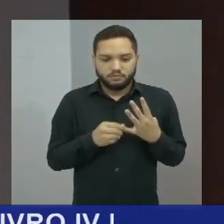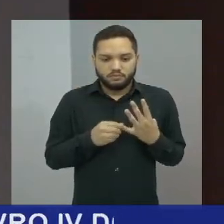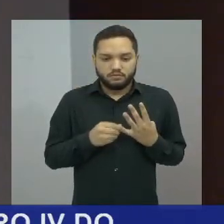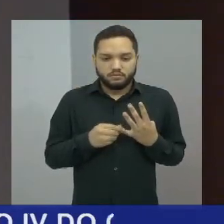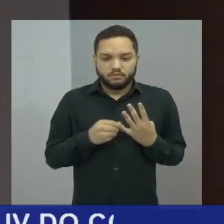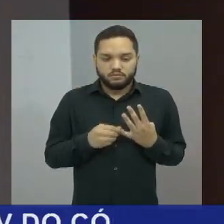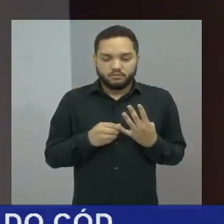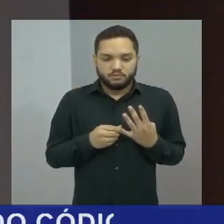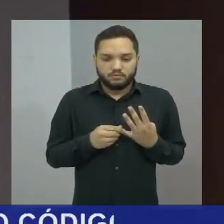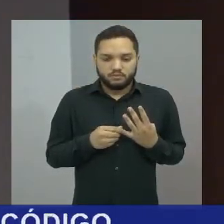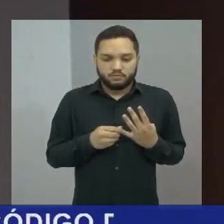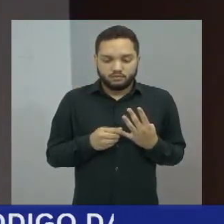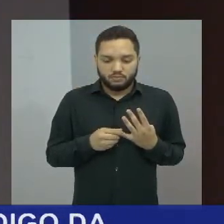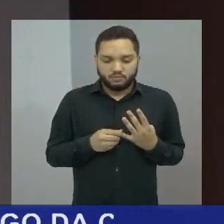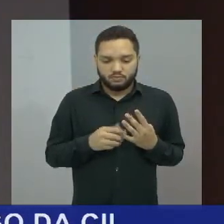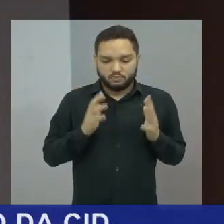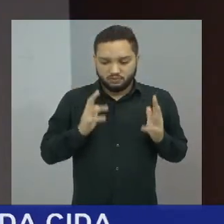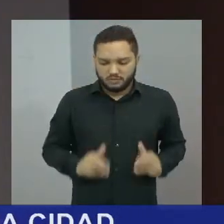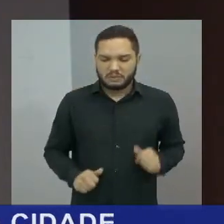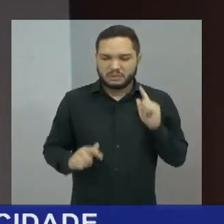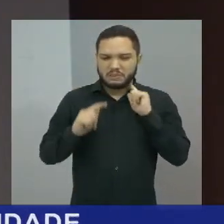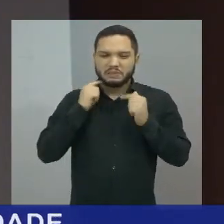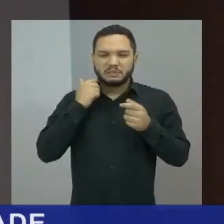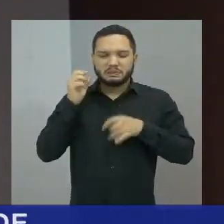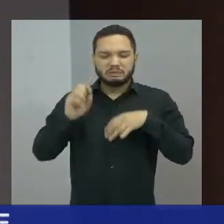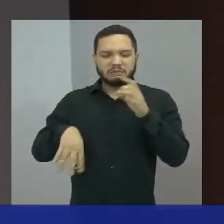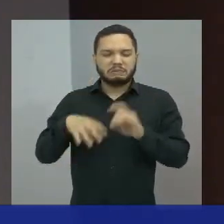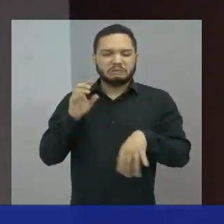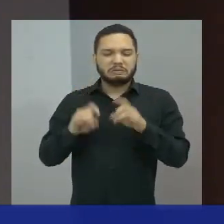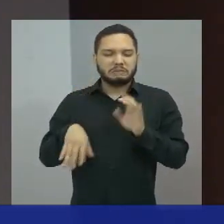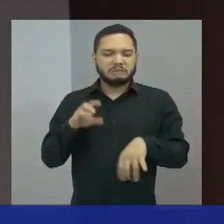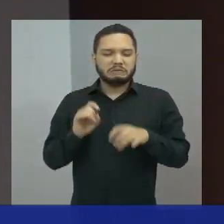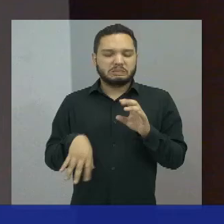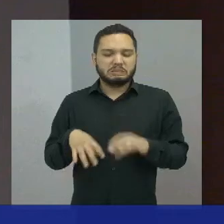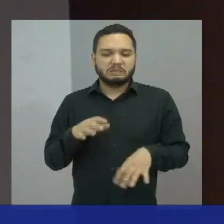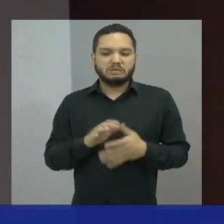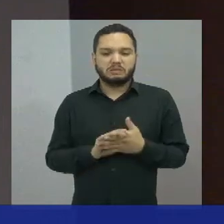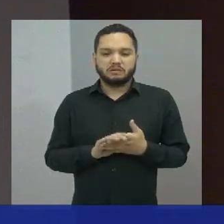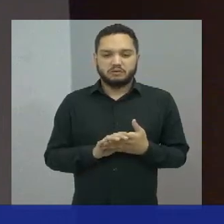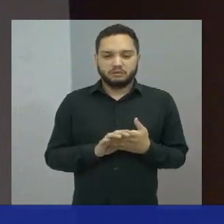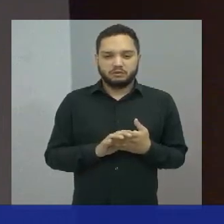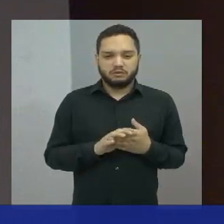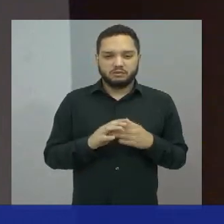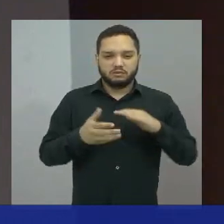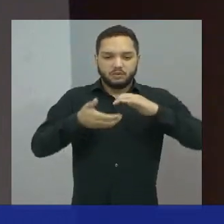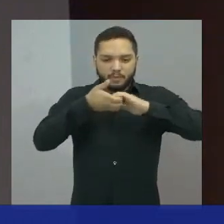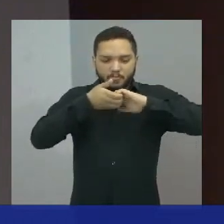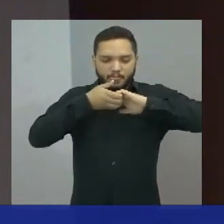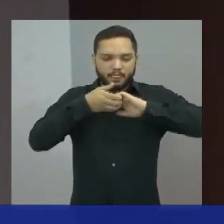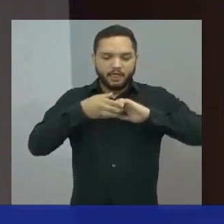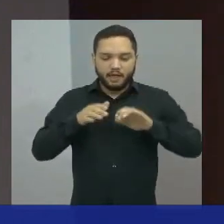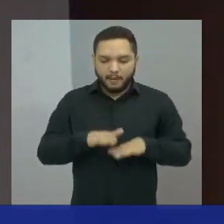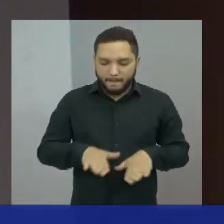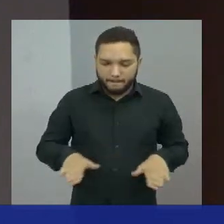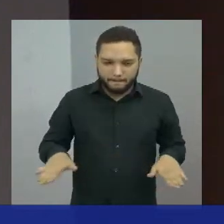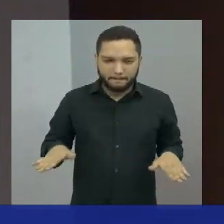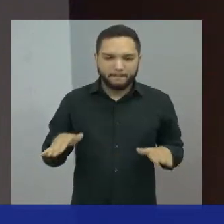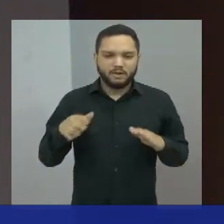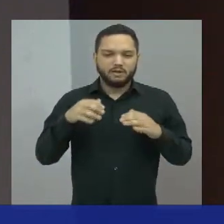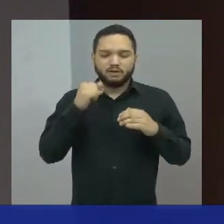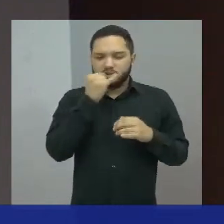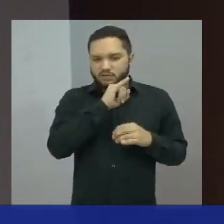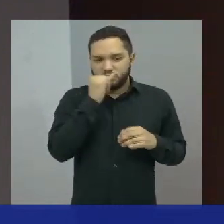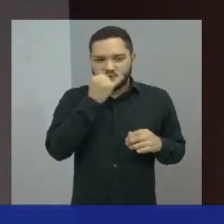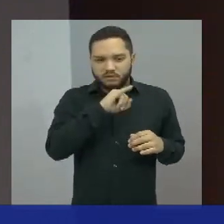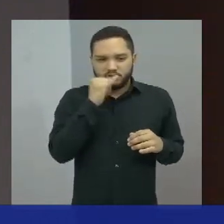negligenciar as condições de higiene e segurança dos elementos internos, como pisos, tetos, revestimentos, telhados, instalações elétricas